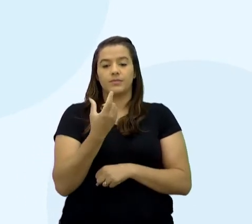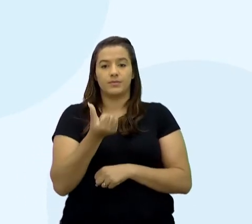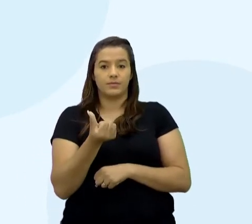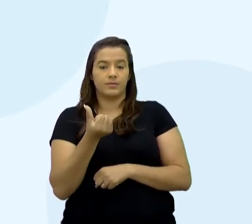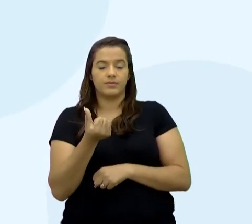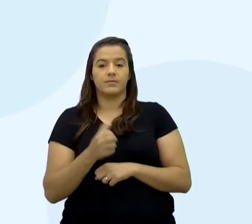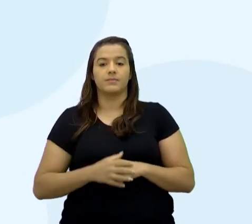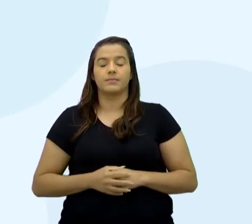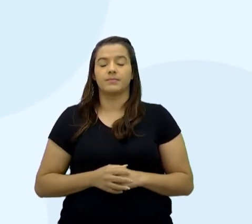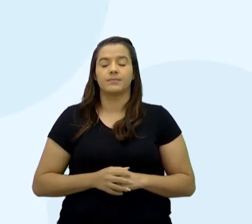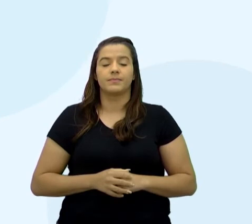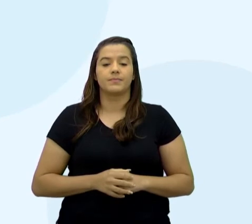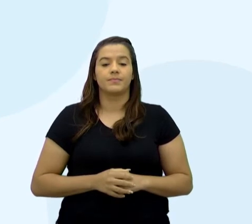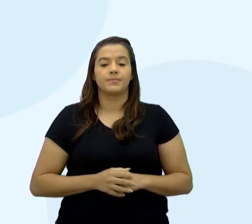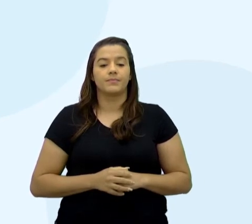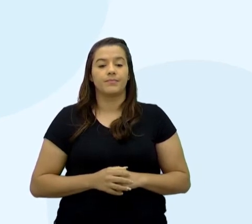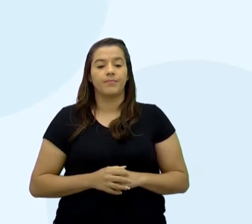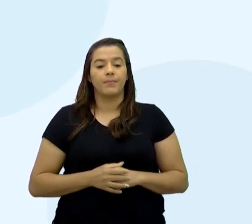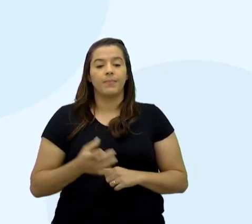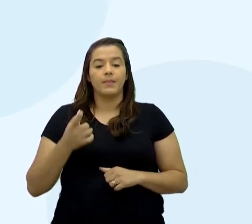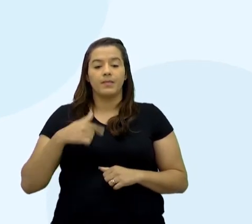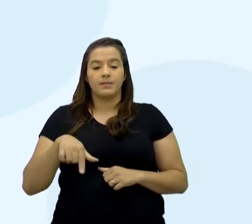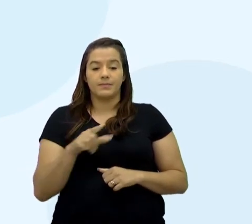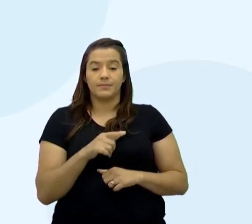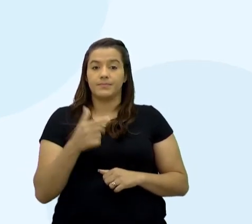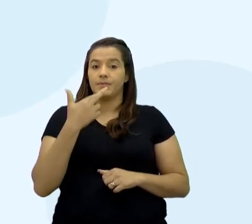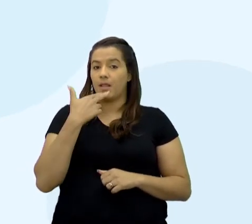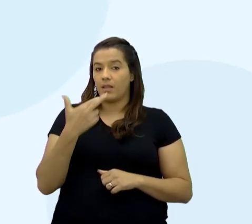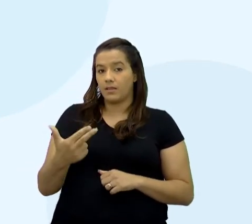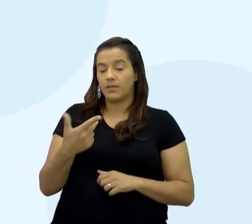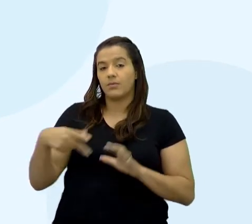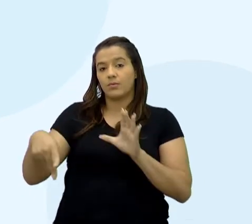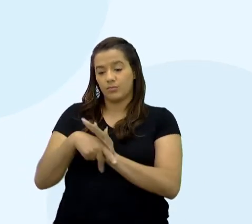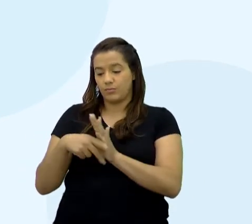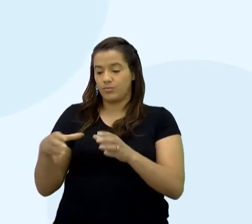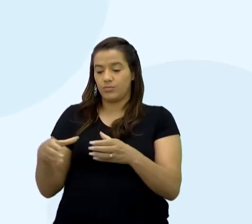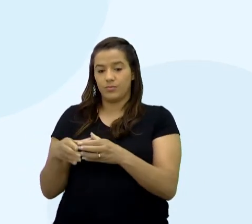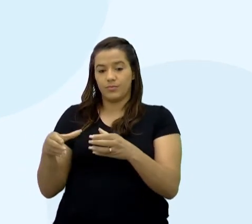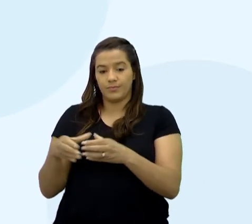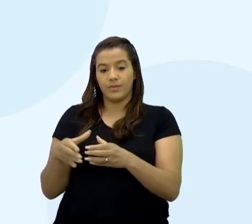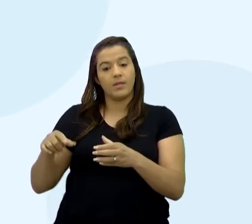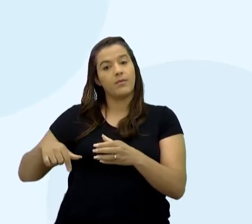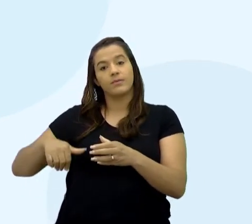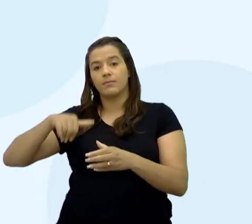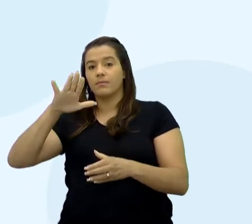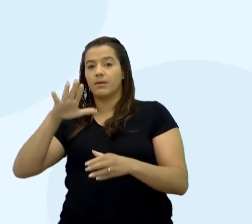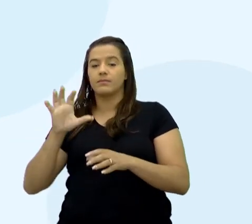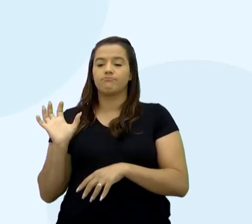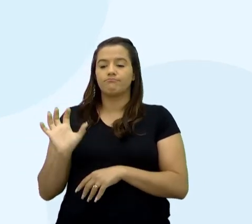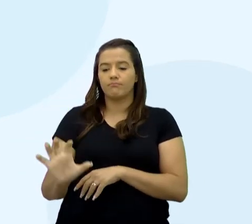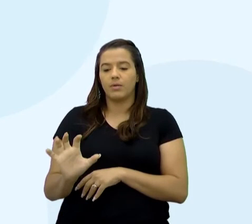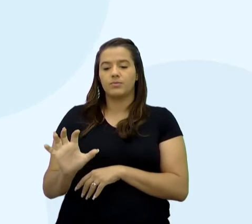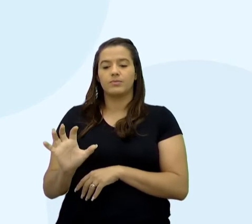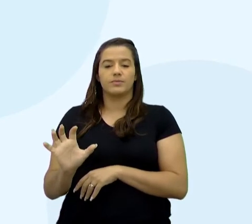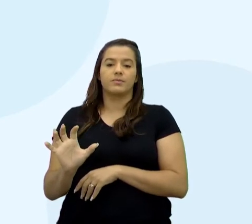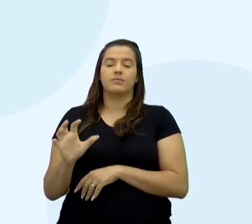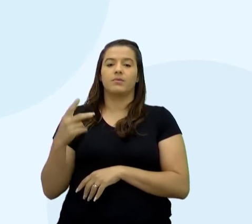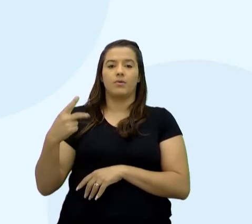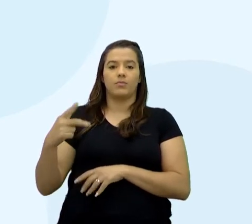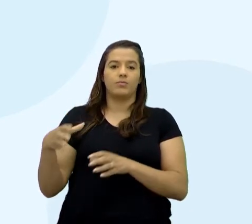16/11/2016. A língua de o povo é o que caracteriza de forma mais profunda sua